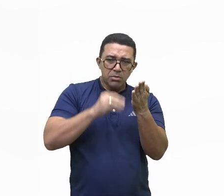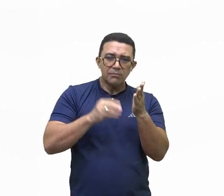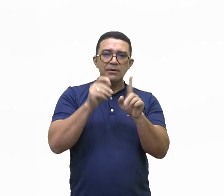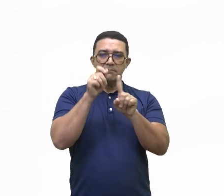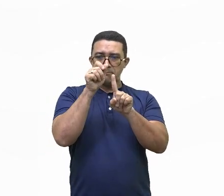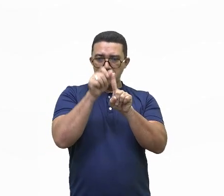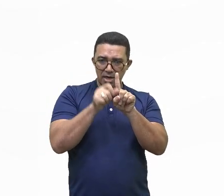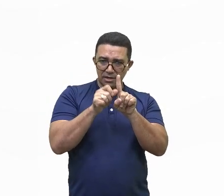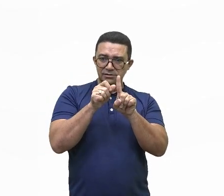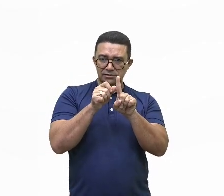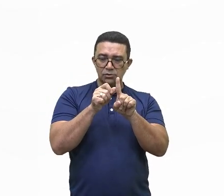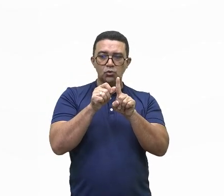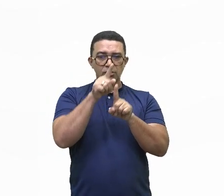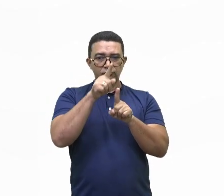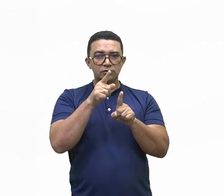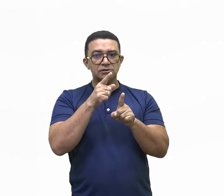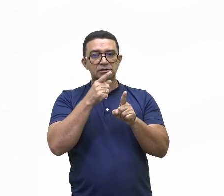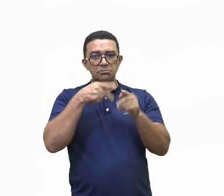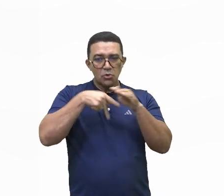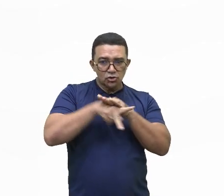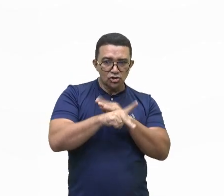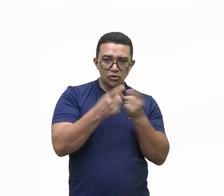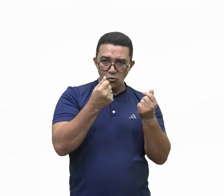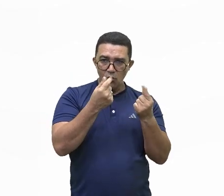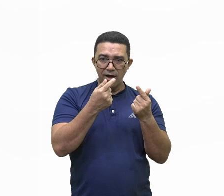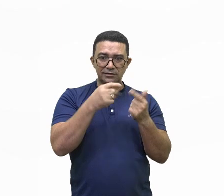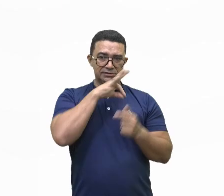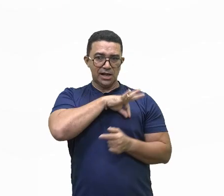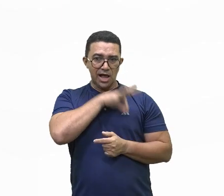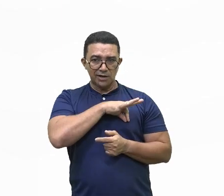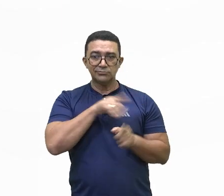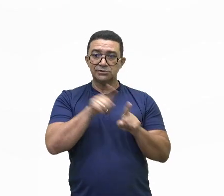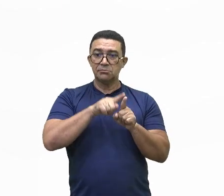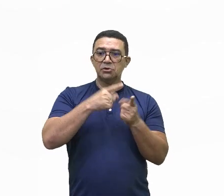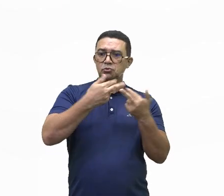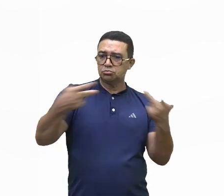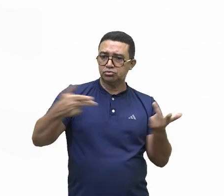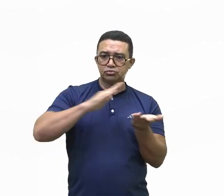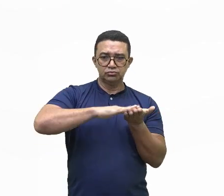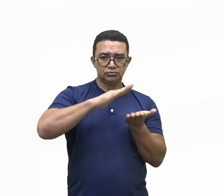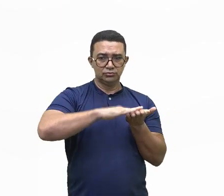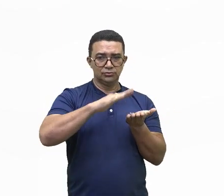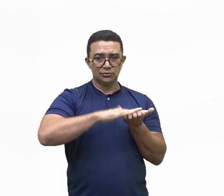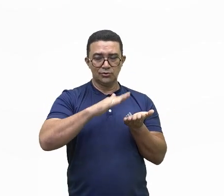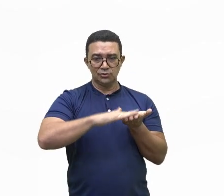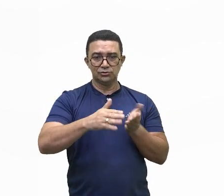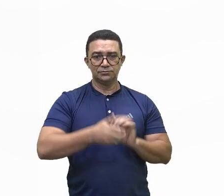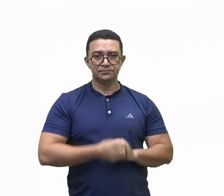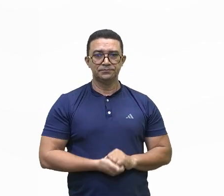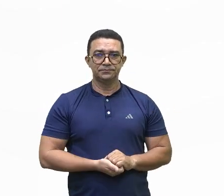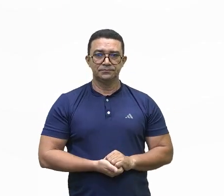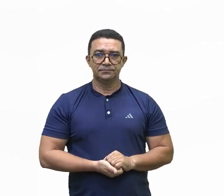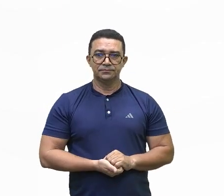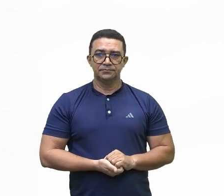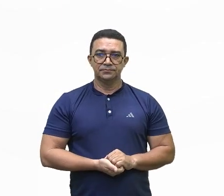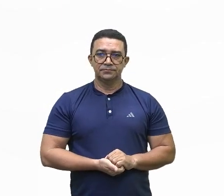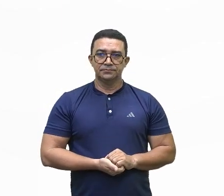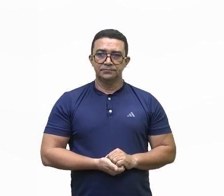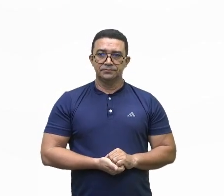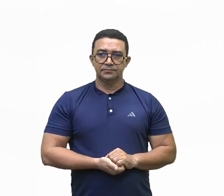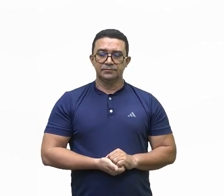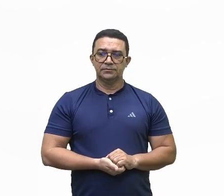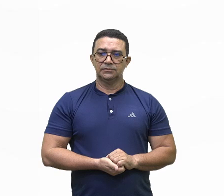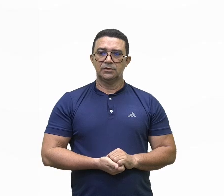você ganha e o que você gasta? Para isso, você pode utilizar a sua rotina passada, elencando receitas,